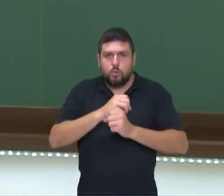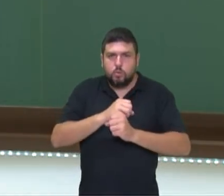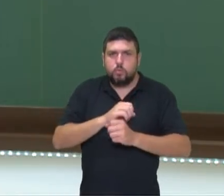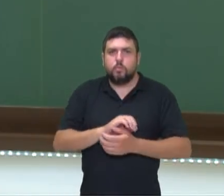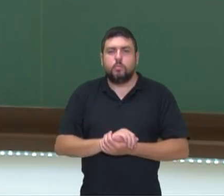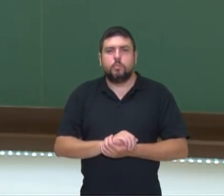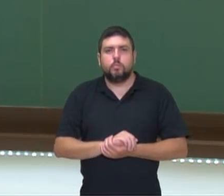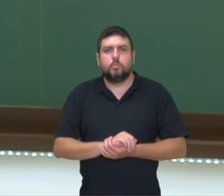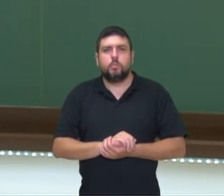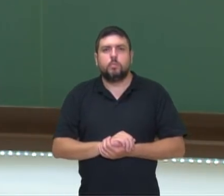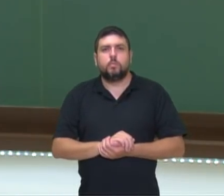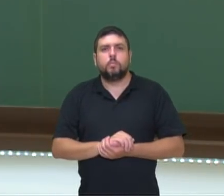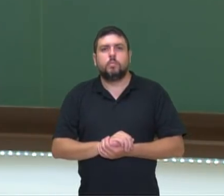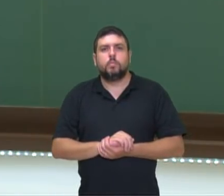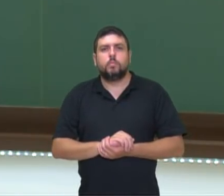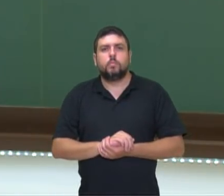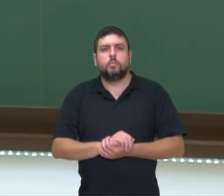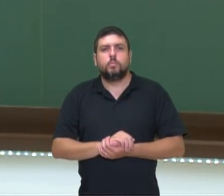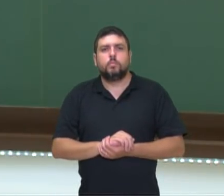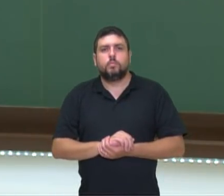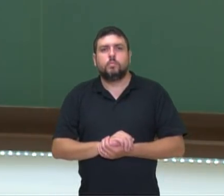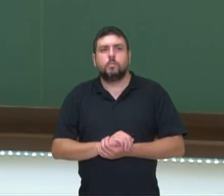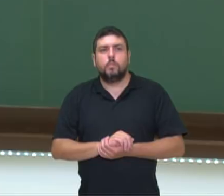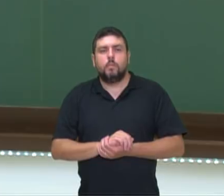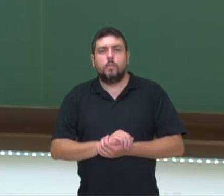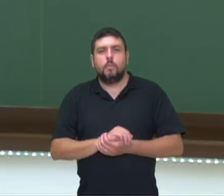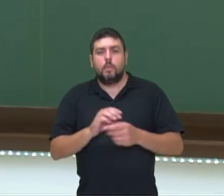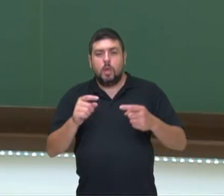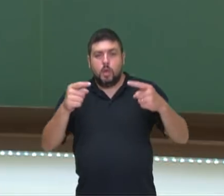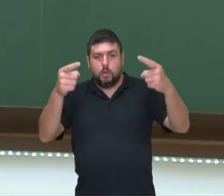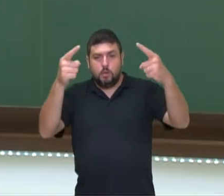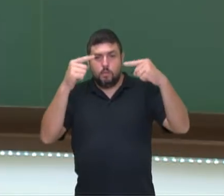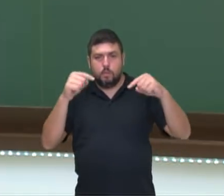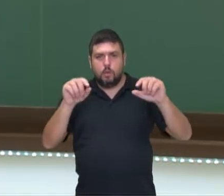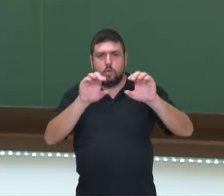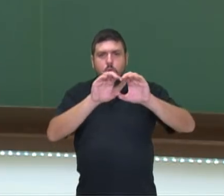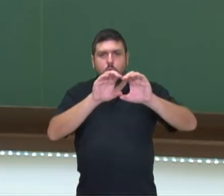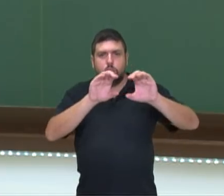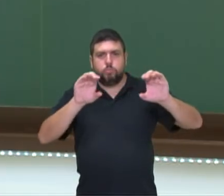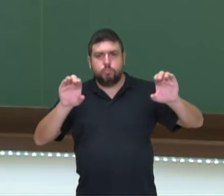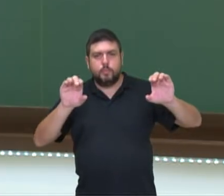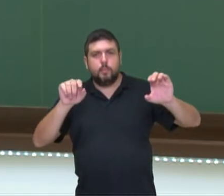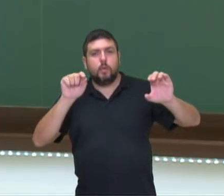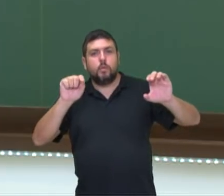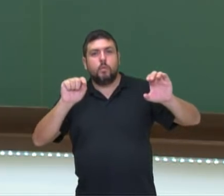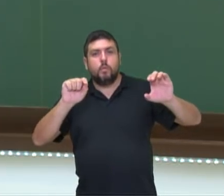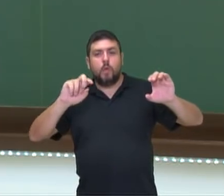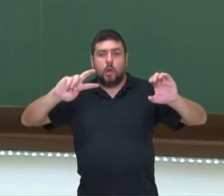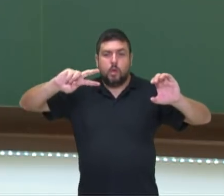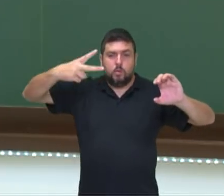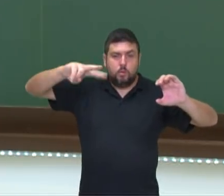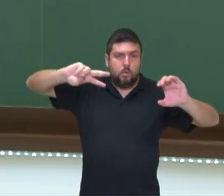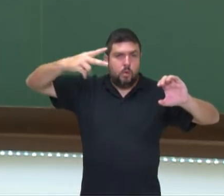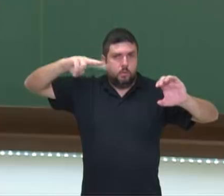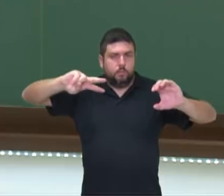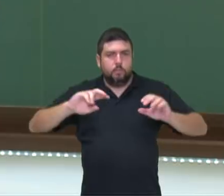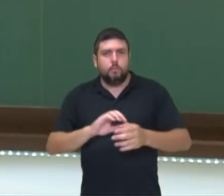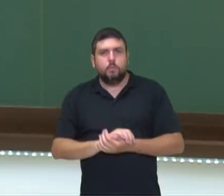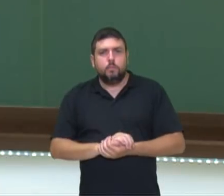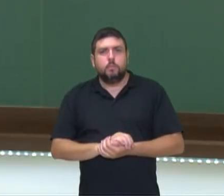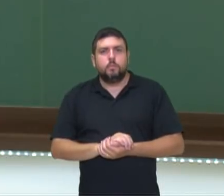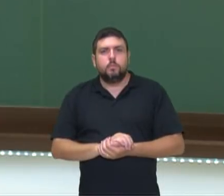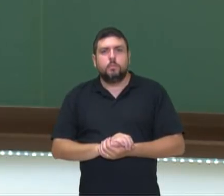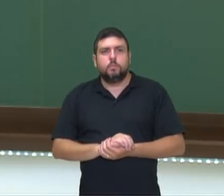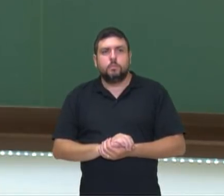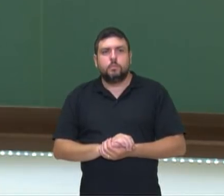na subtração. O meu subtraendo é uma outra parcela, é uma das parcelas, certo? E